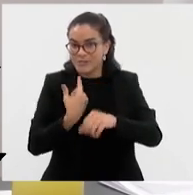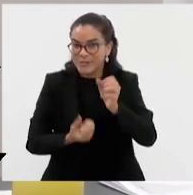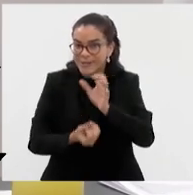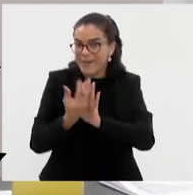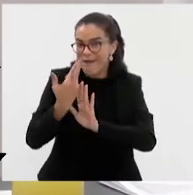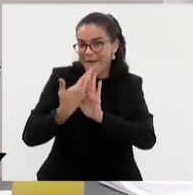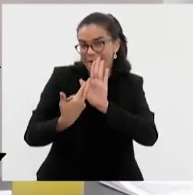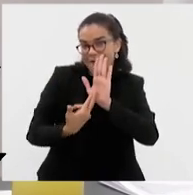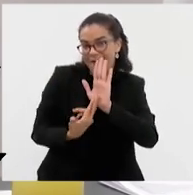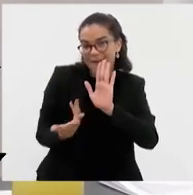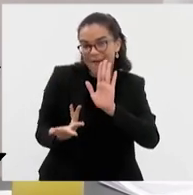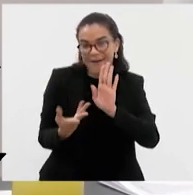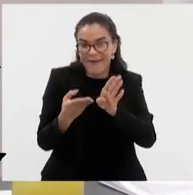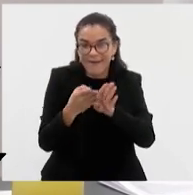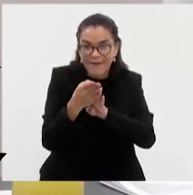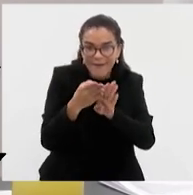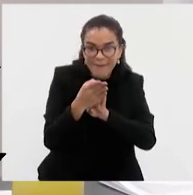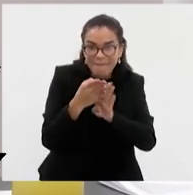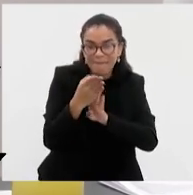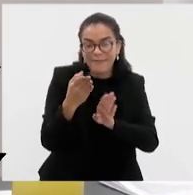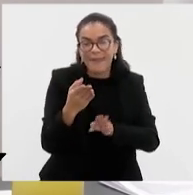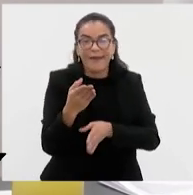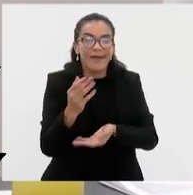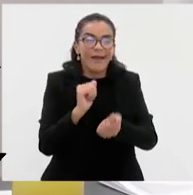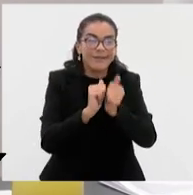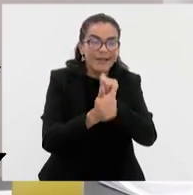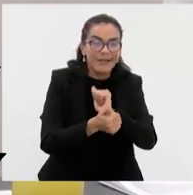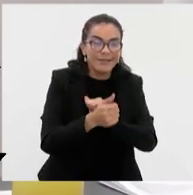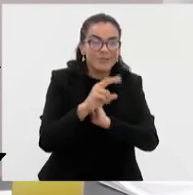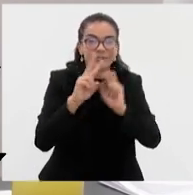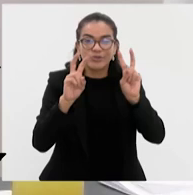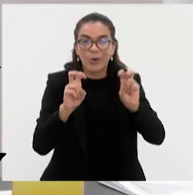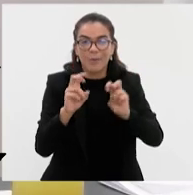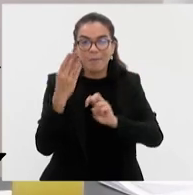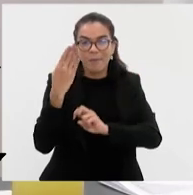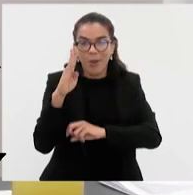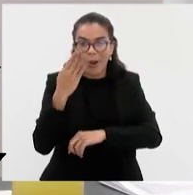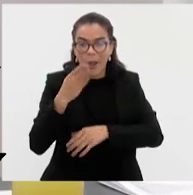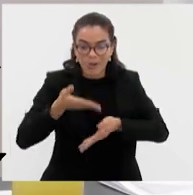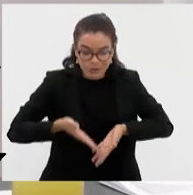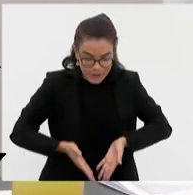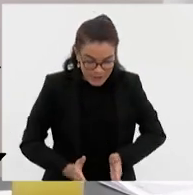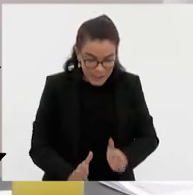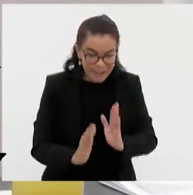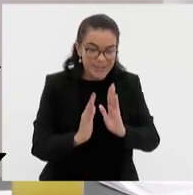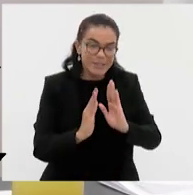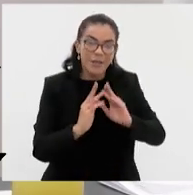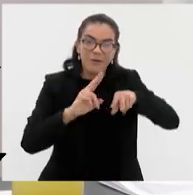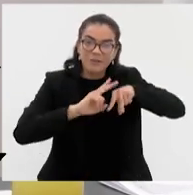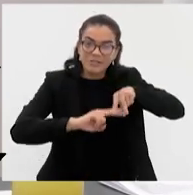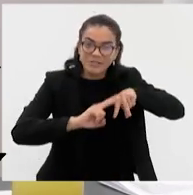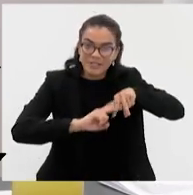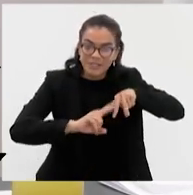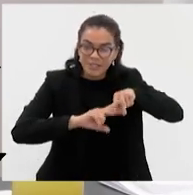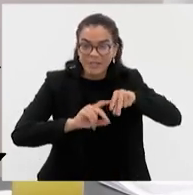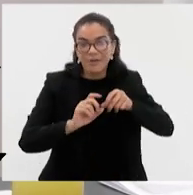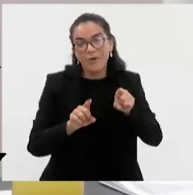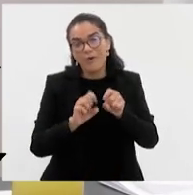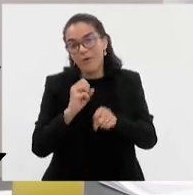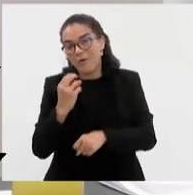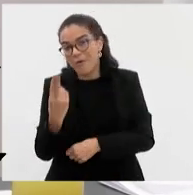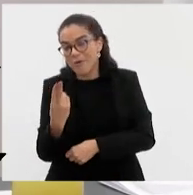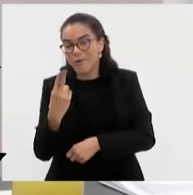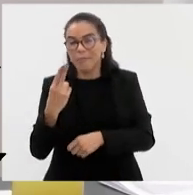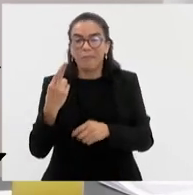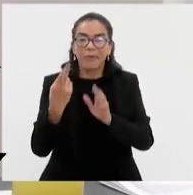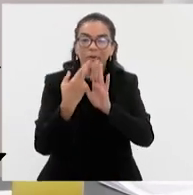a participação de atletas, seja pelo critério biológico que eu defendo, única e exclusivamente, ou seja, pelo